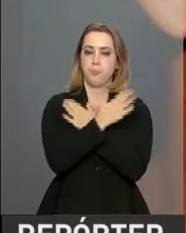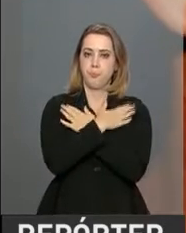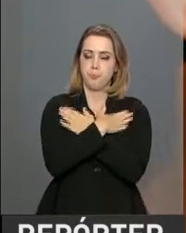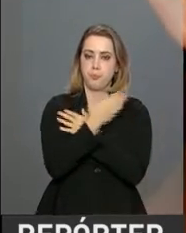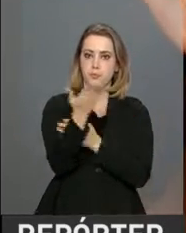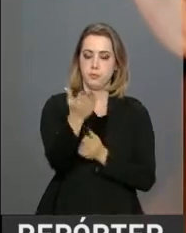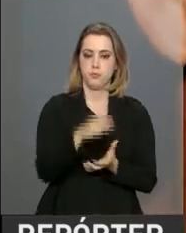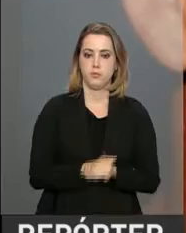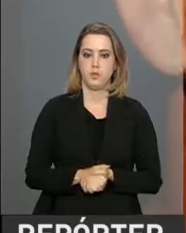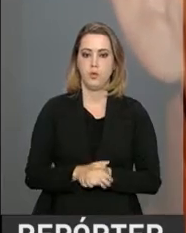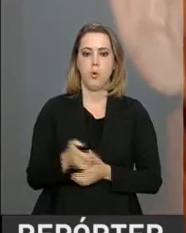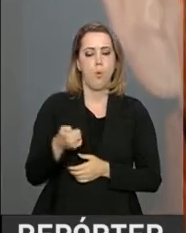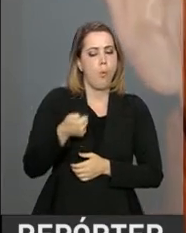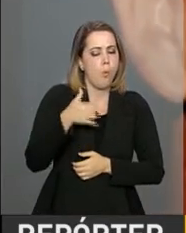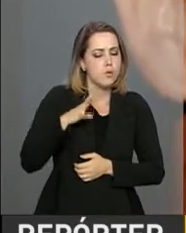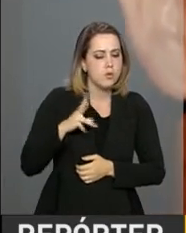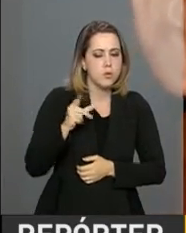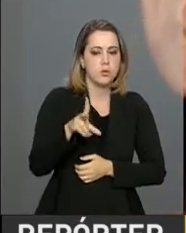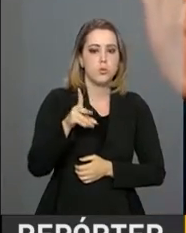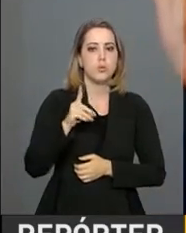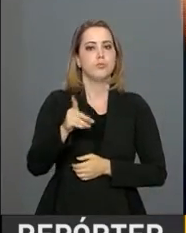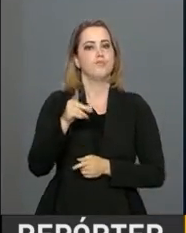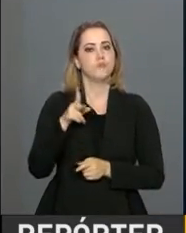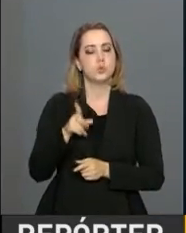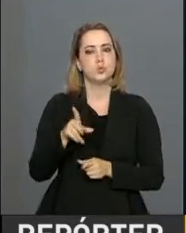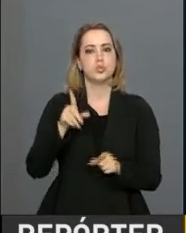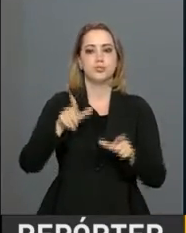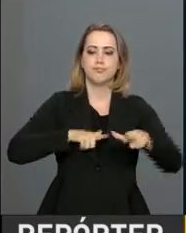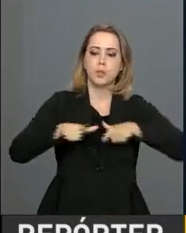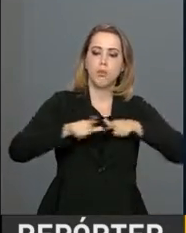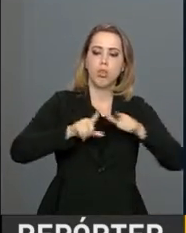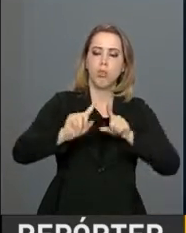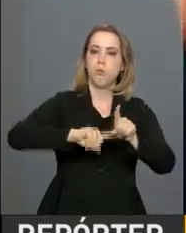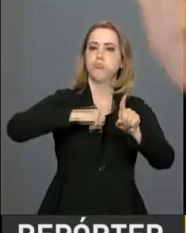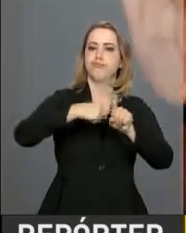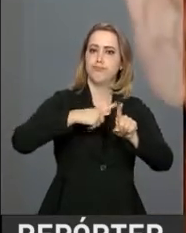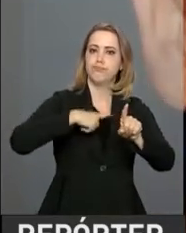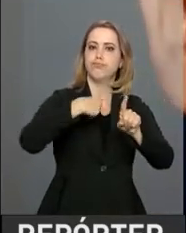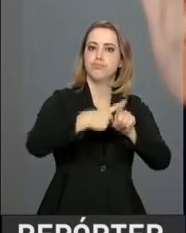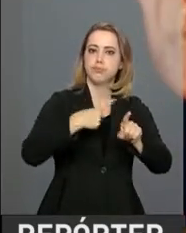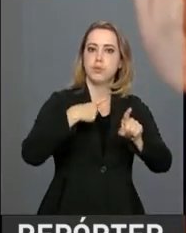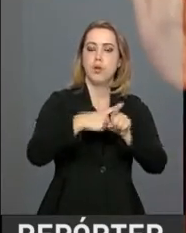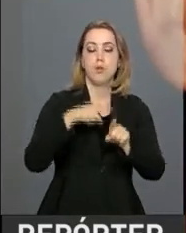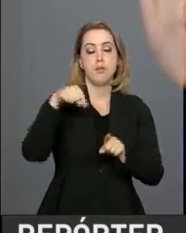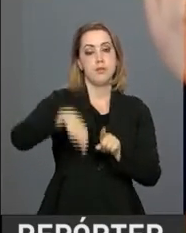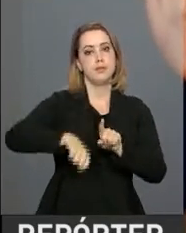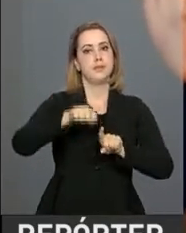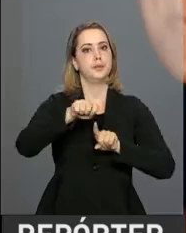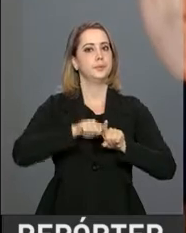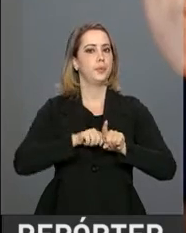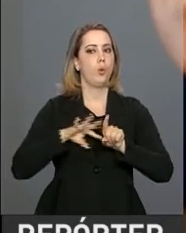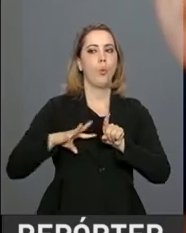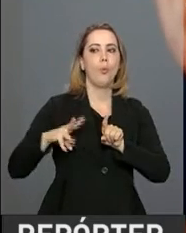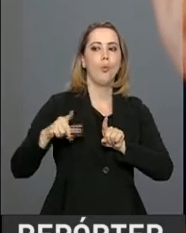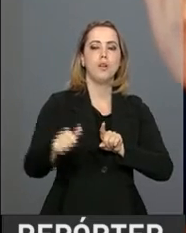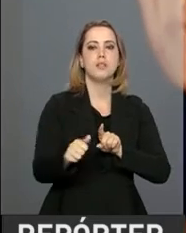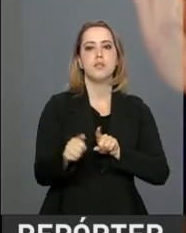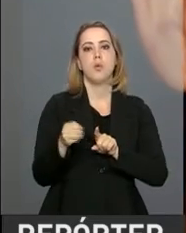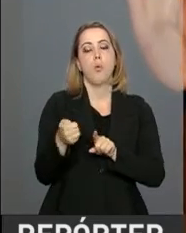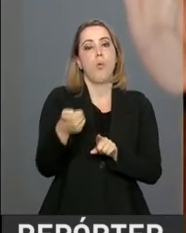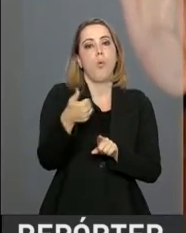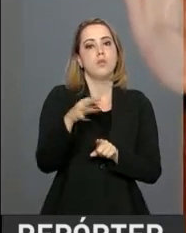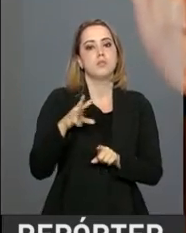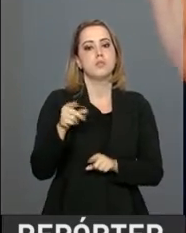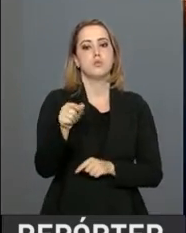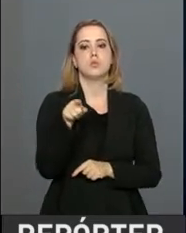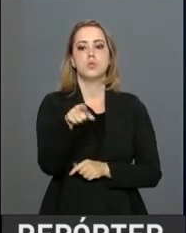Quase todo dia eu faço hora extra, entendeu? Nesse mês aí eu fiz quase todos as horas extras que teve. No